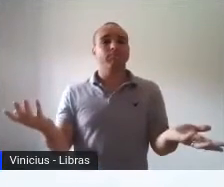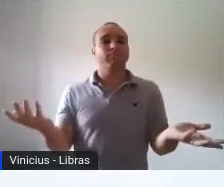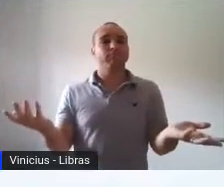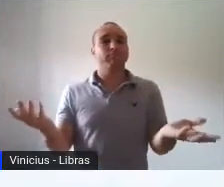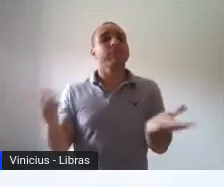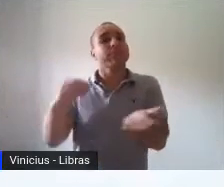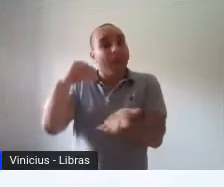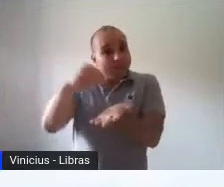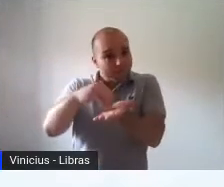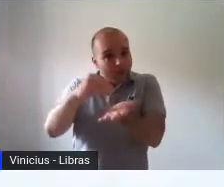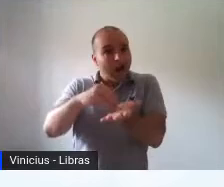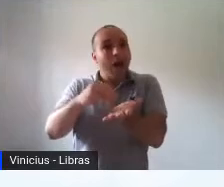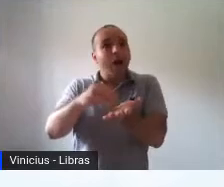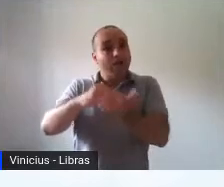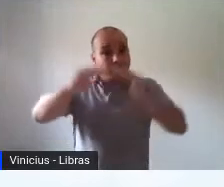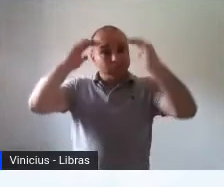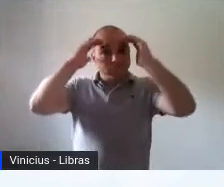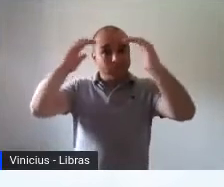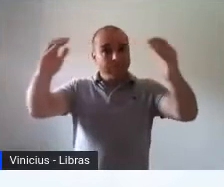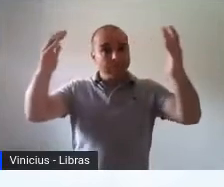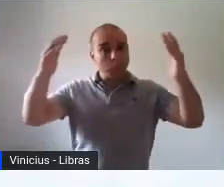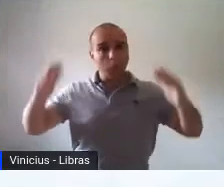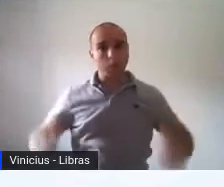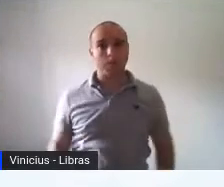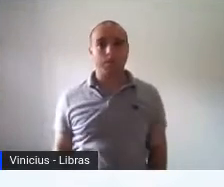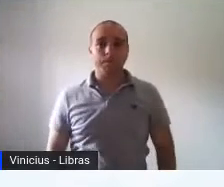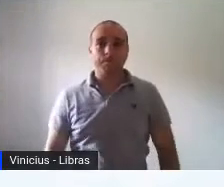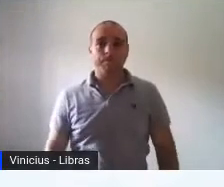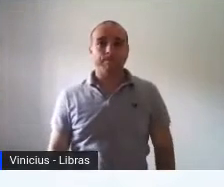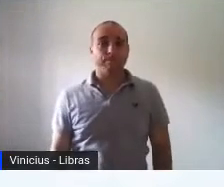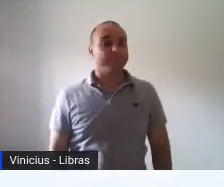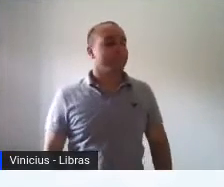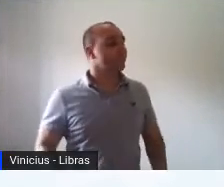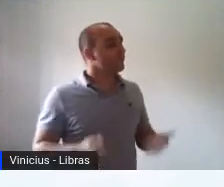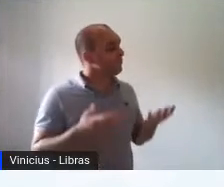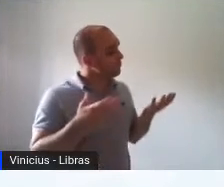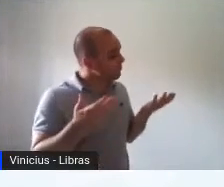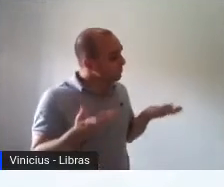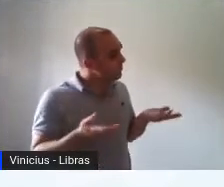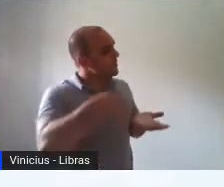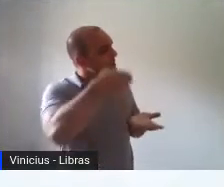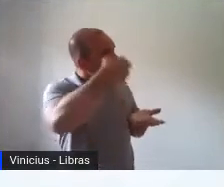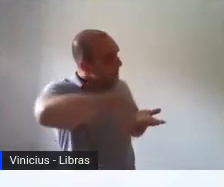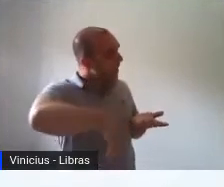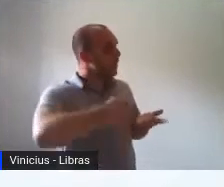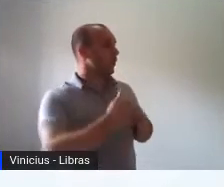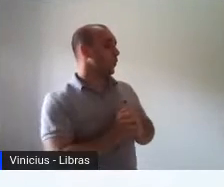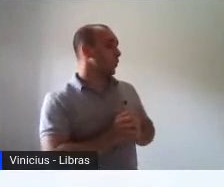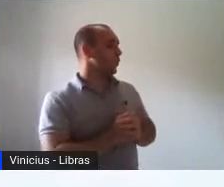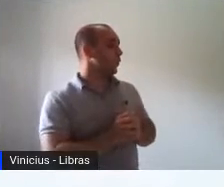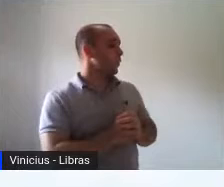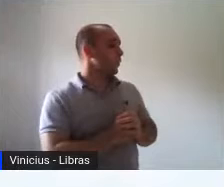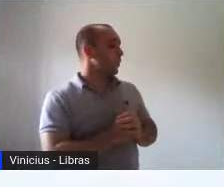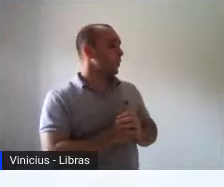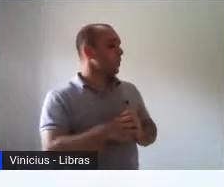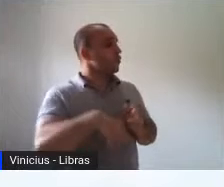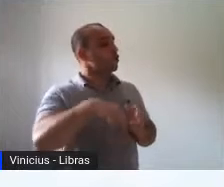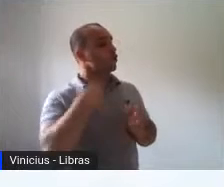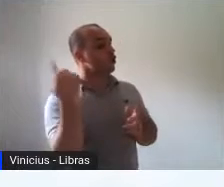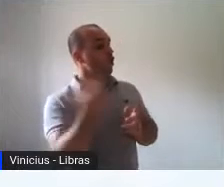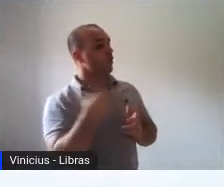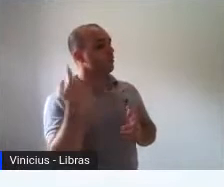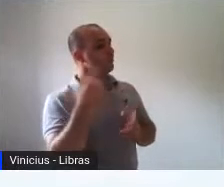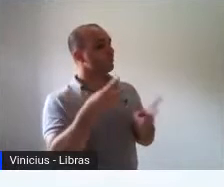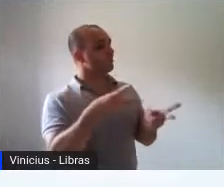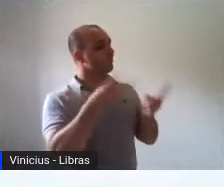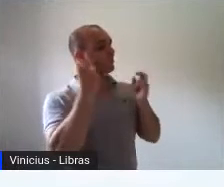aqui nesse governo Bolsonaro que as questões mais estratégicas, quando a crise está assim muito grave, é o